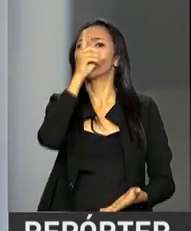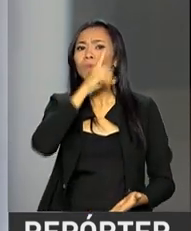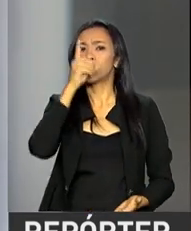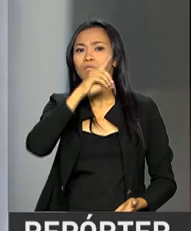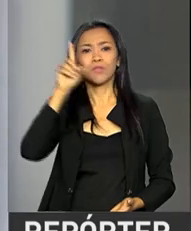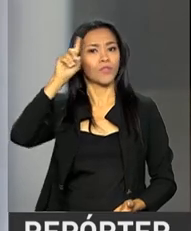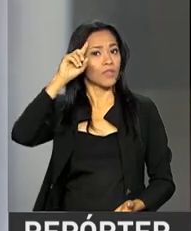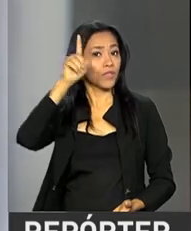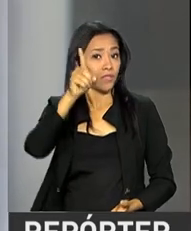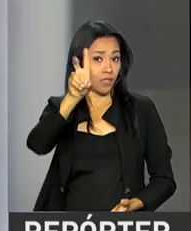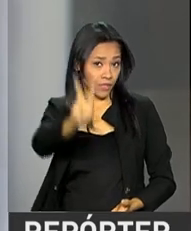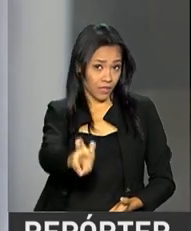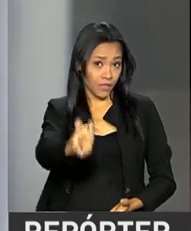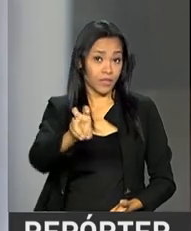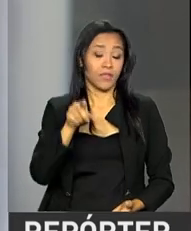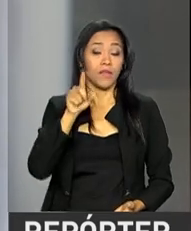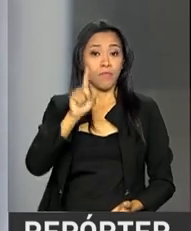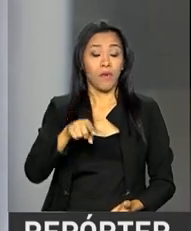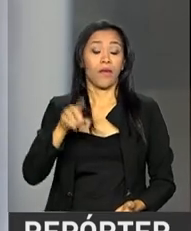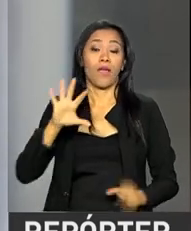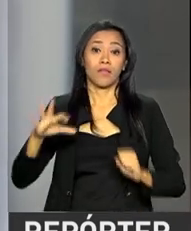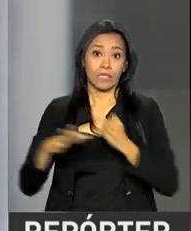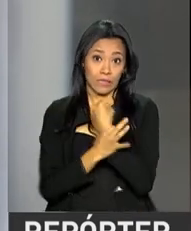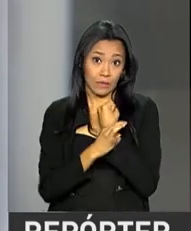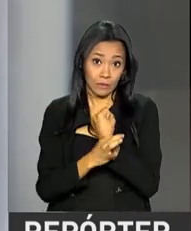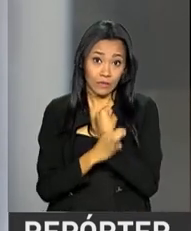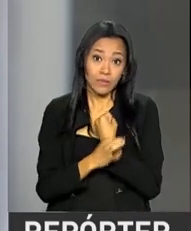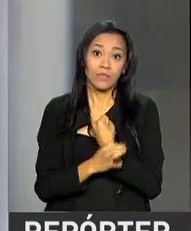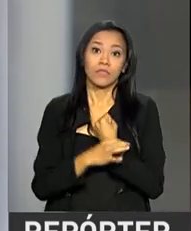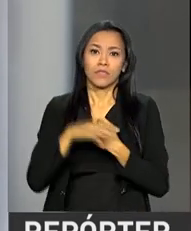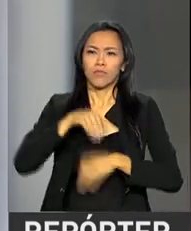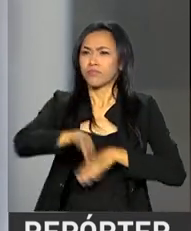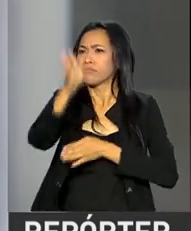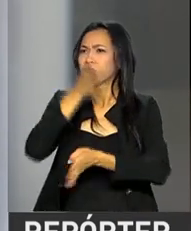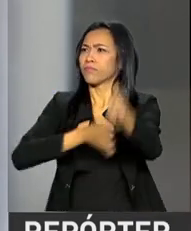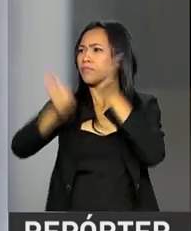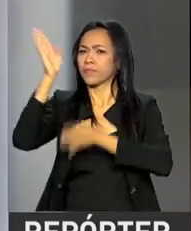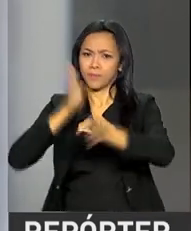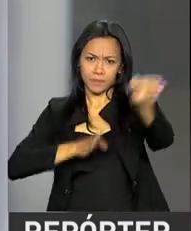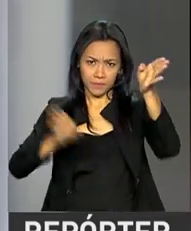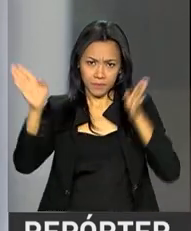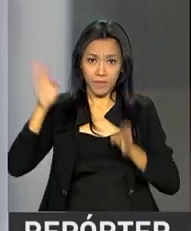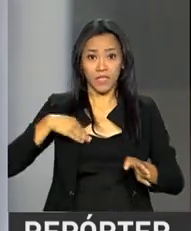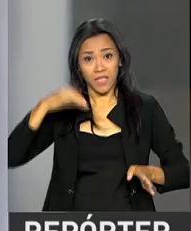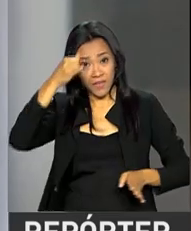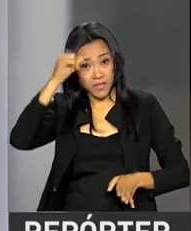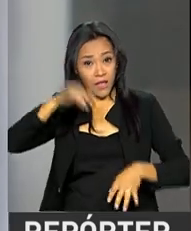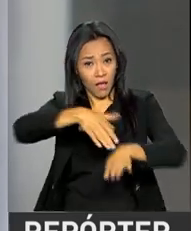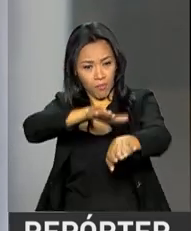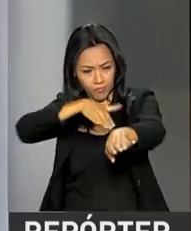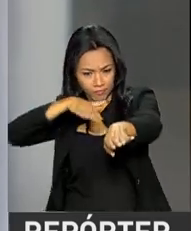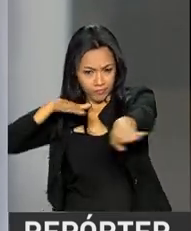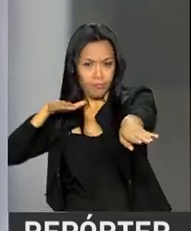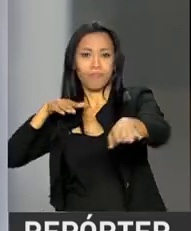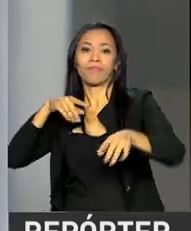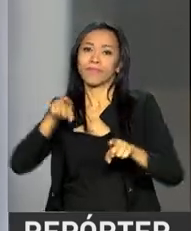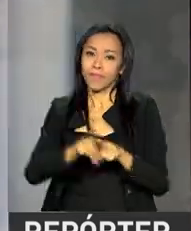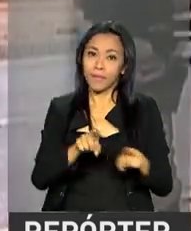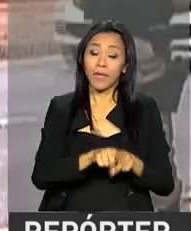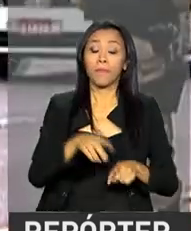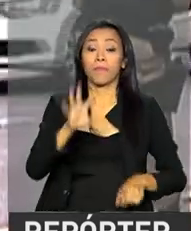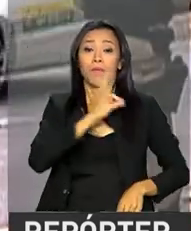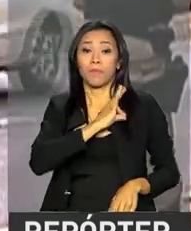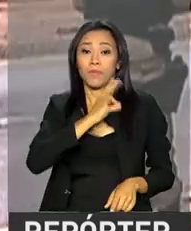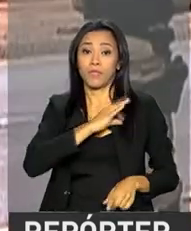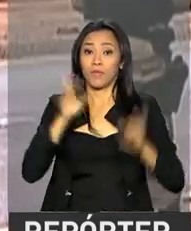para garantir a aos motoristas maior segurança conforto e evitar congestionamentos a polícia rodoviária